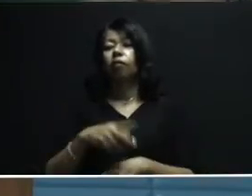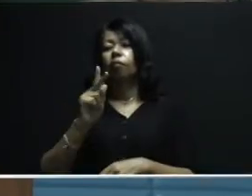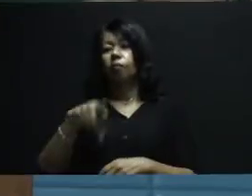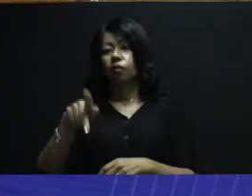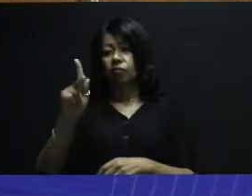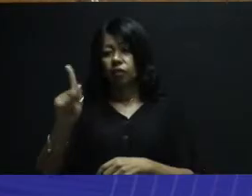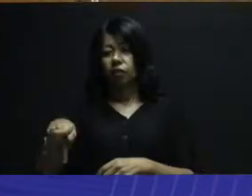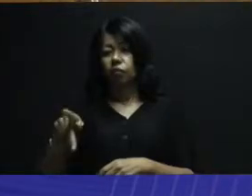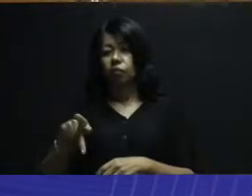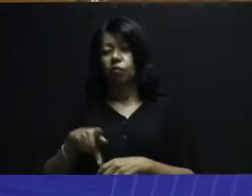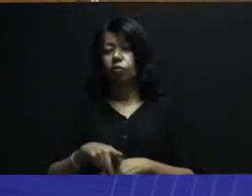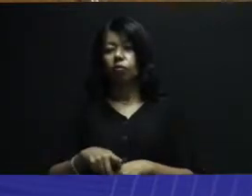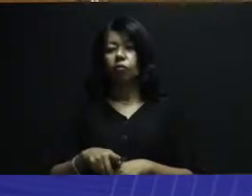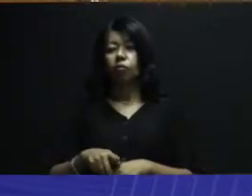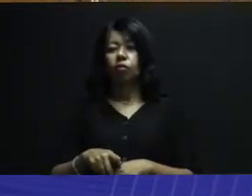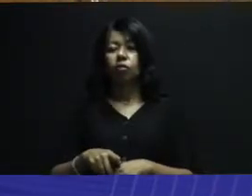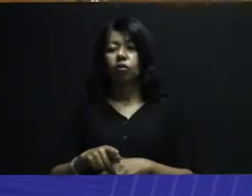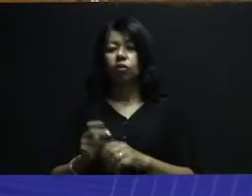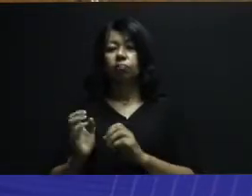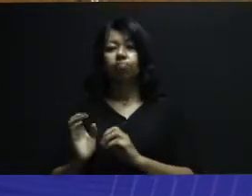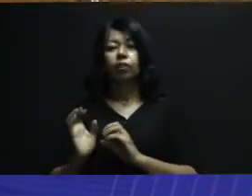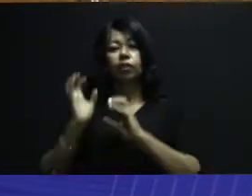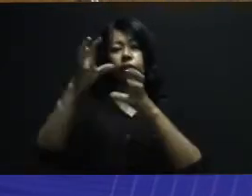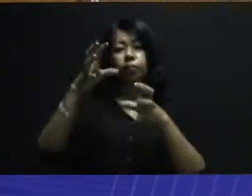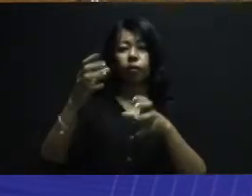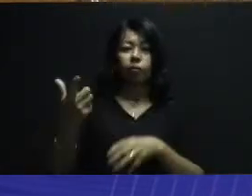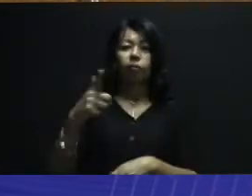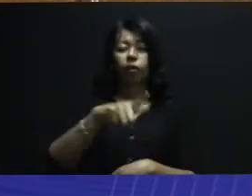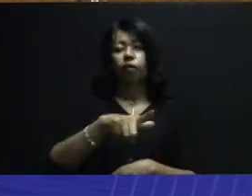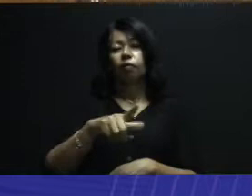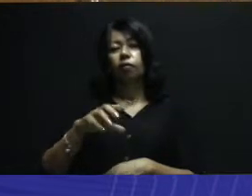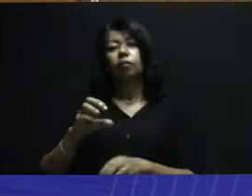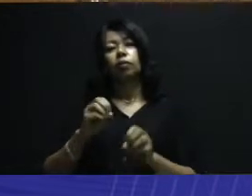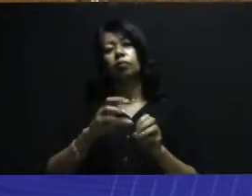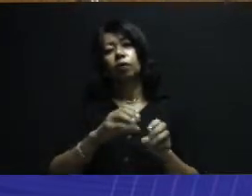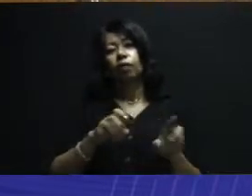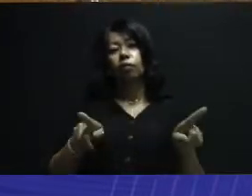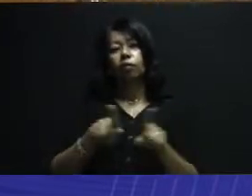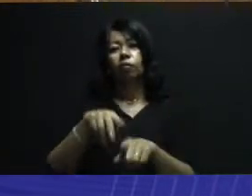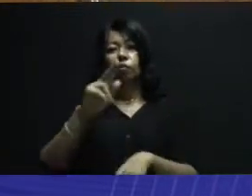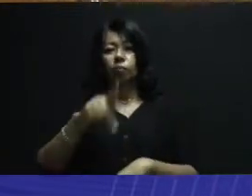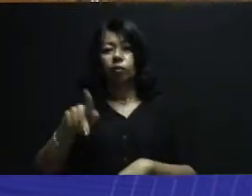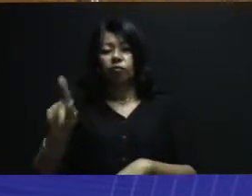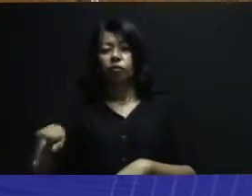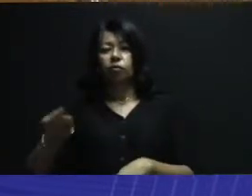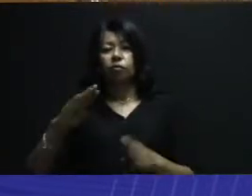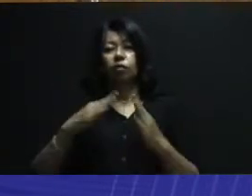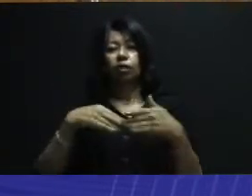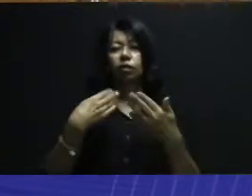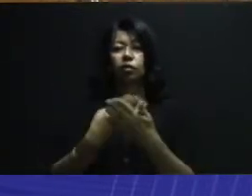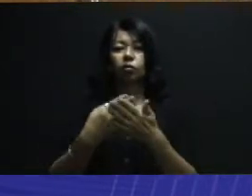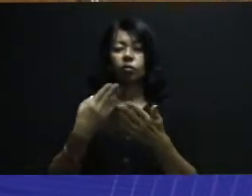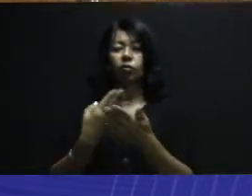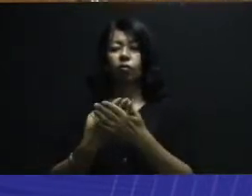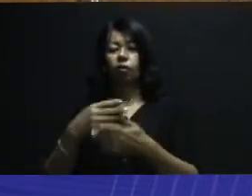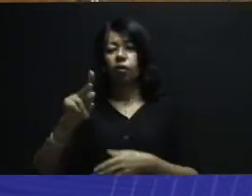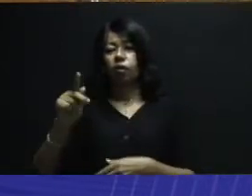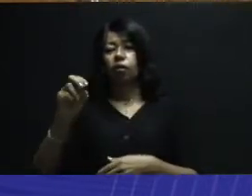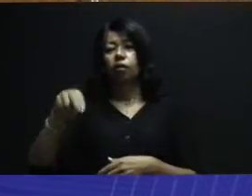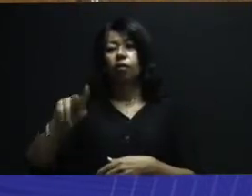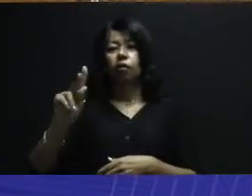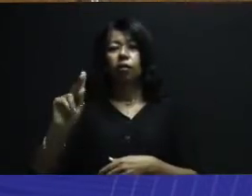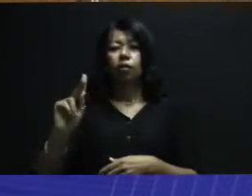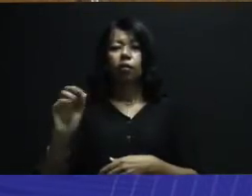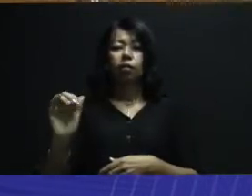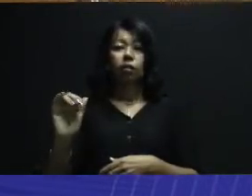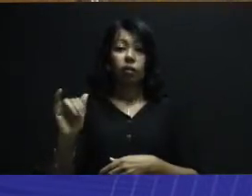professor universitário de handebol. O educador também foi professor da Escola Henry Borden de 74